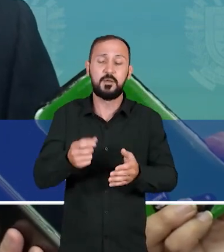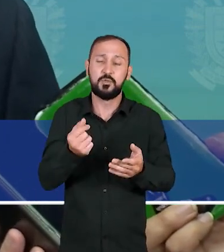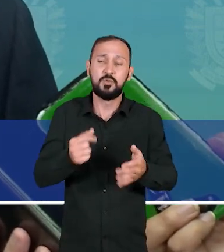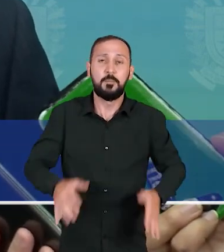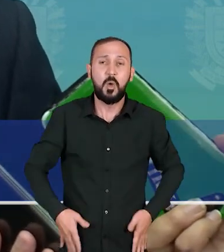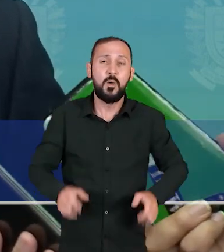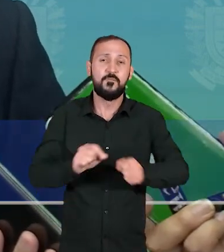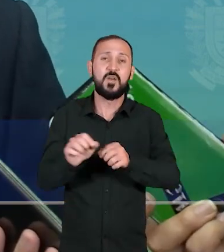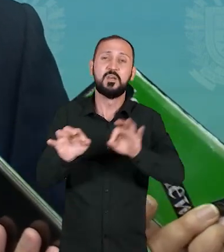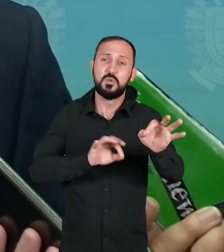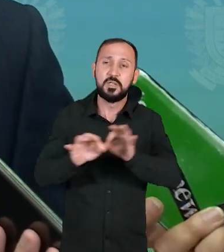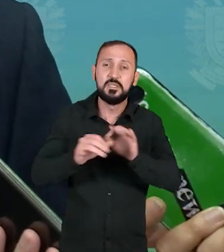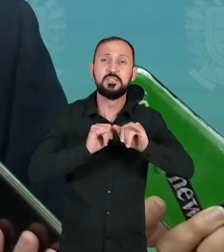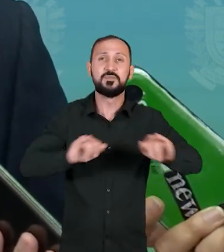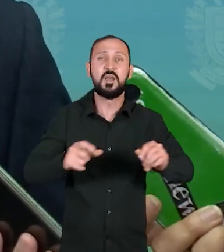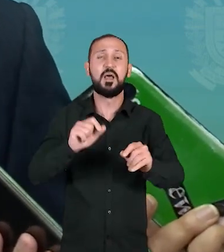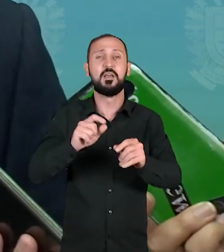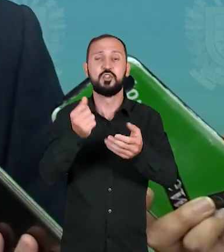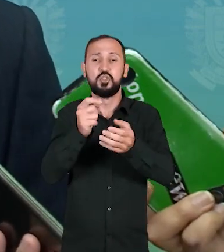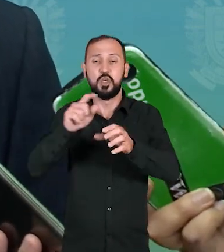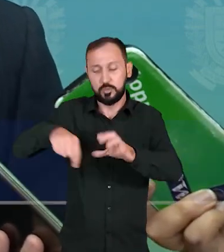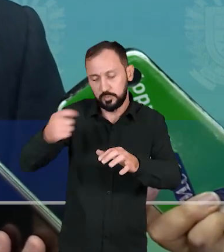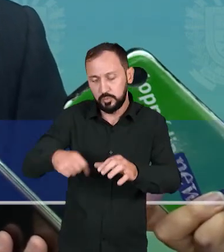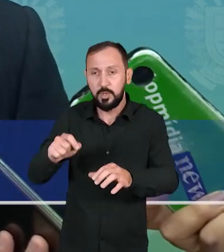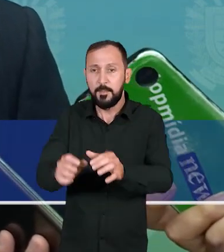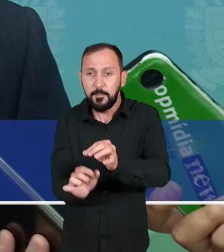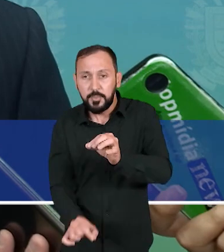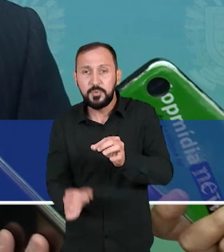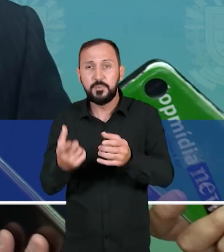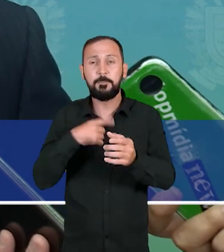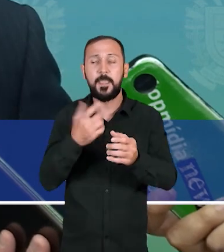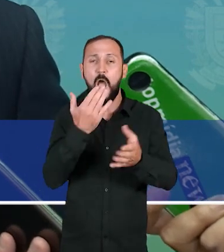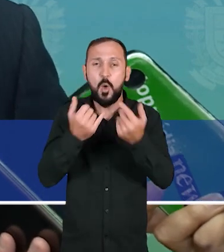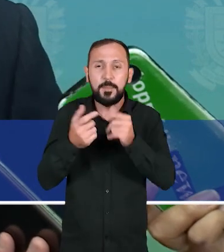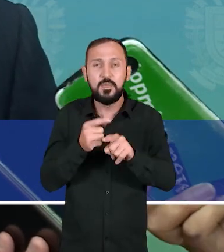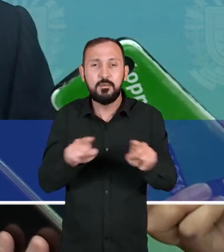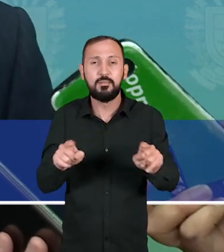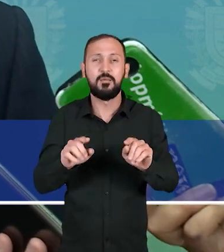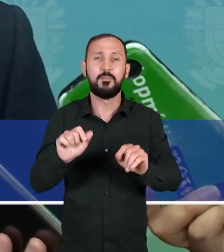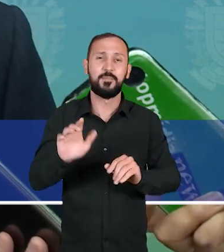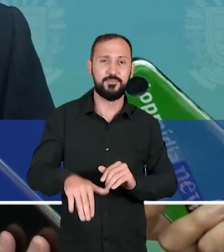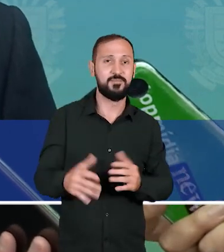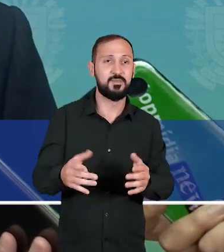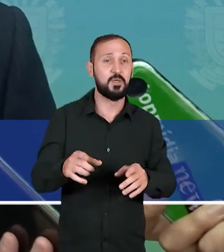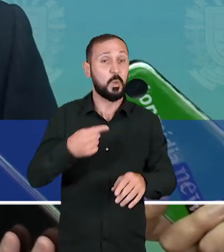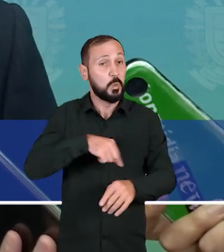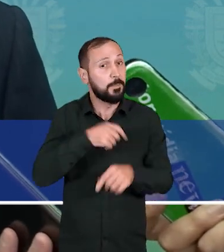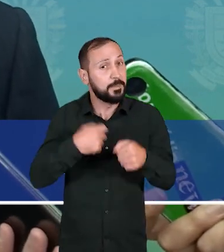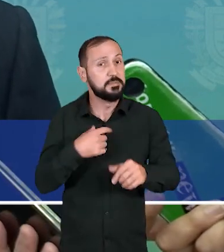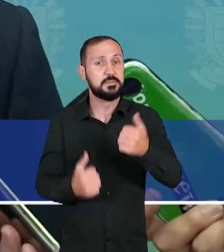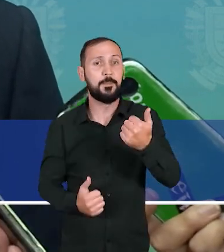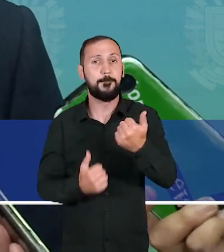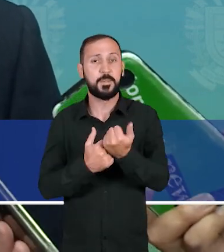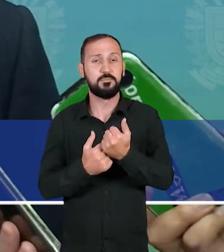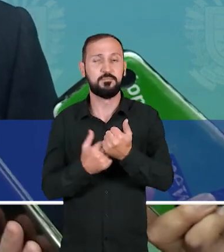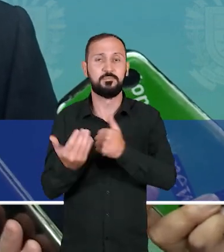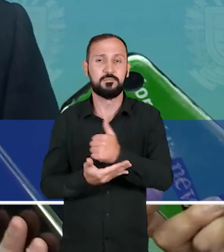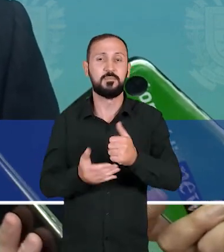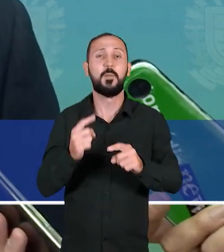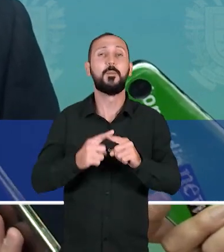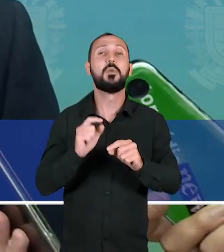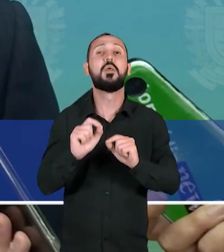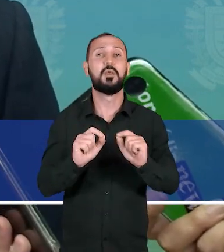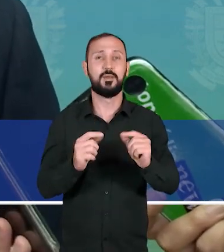com promoções, doações, bingo e almoço. Nós temos que dar esse suporte. Por